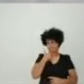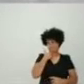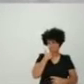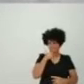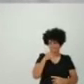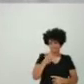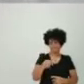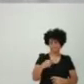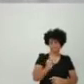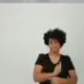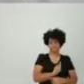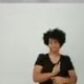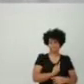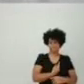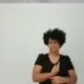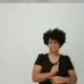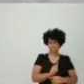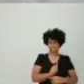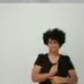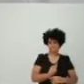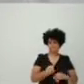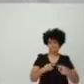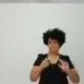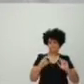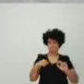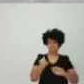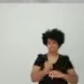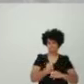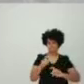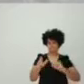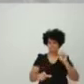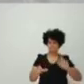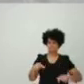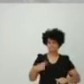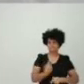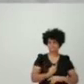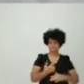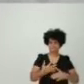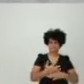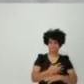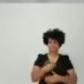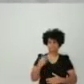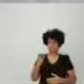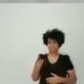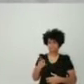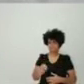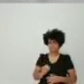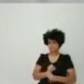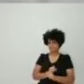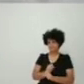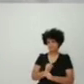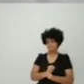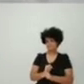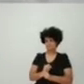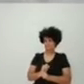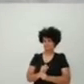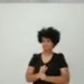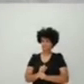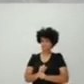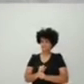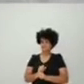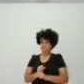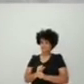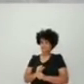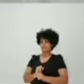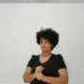nossas paraas nossas pessoas e para nossa cidade então 30 anos contribuindo de maneira diferenciada um super